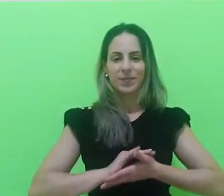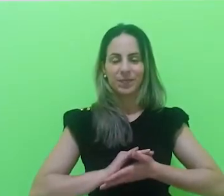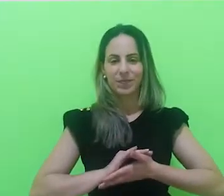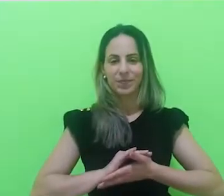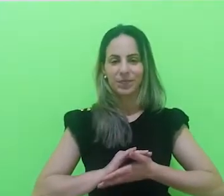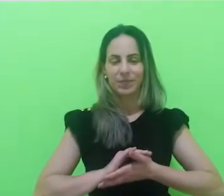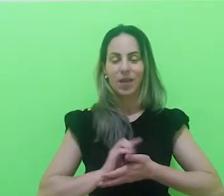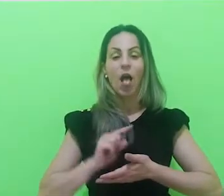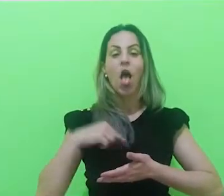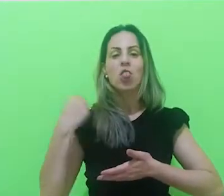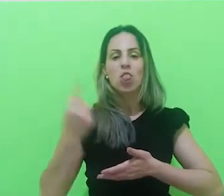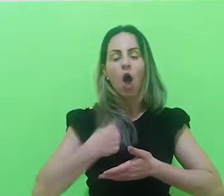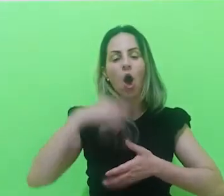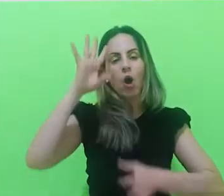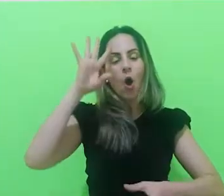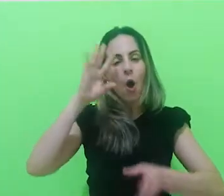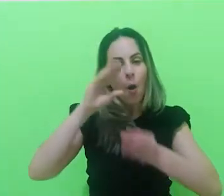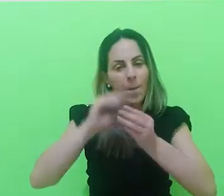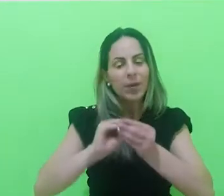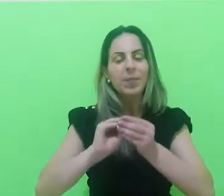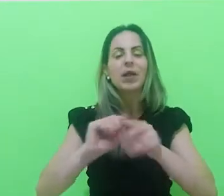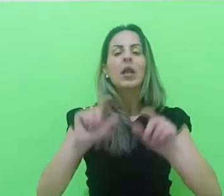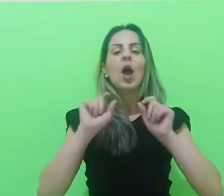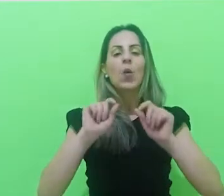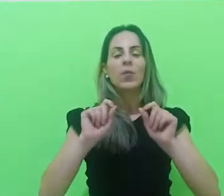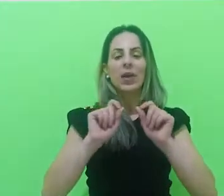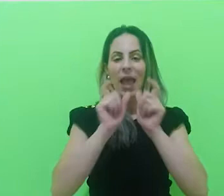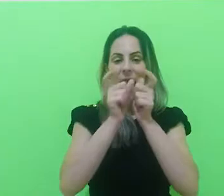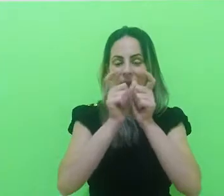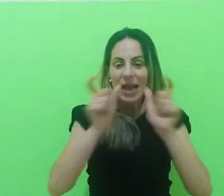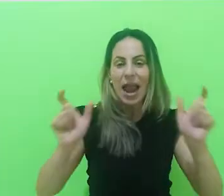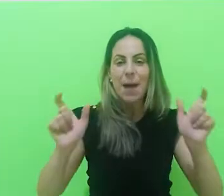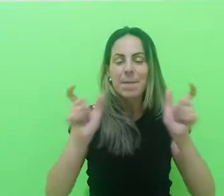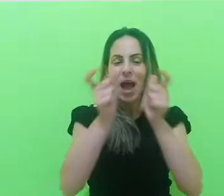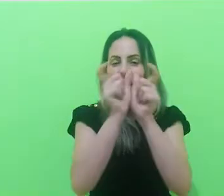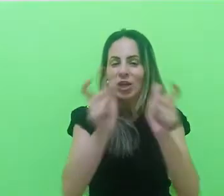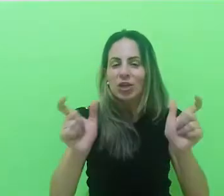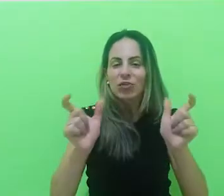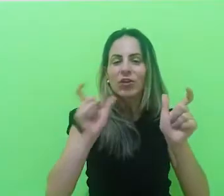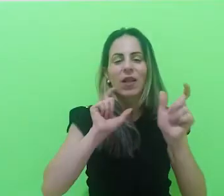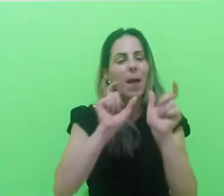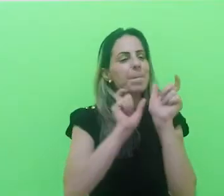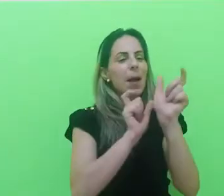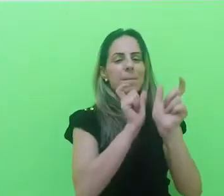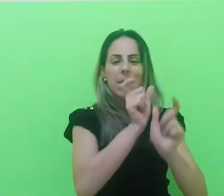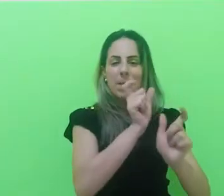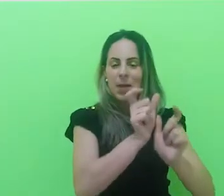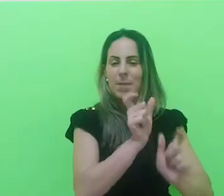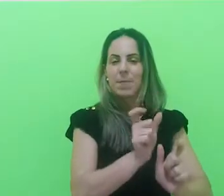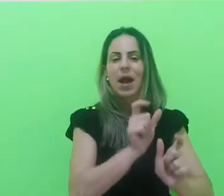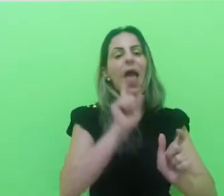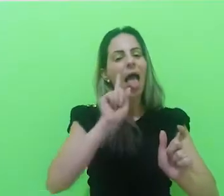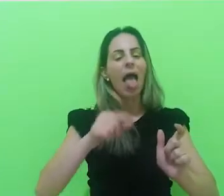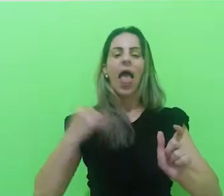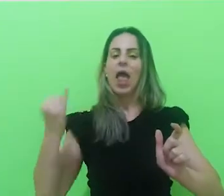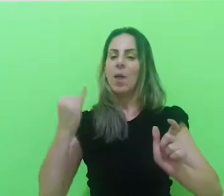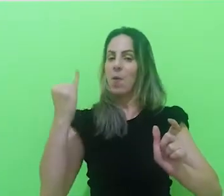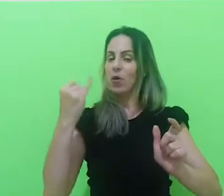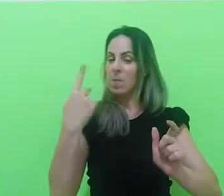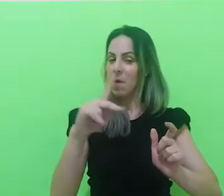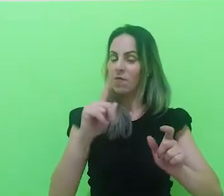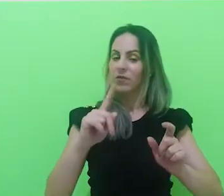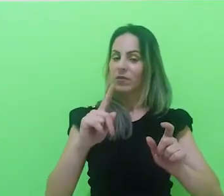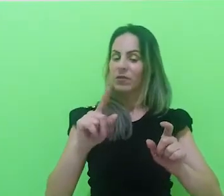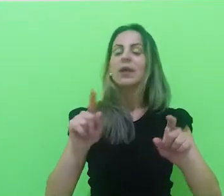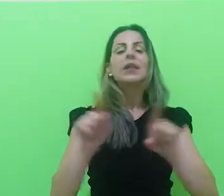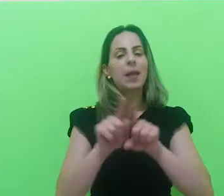Porque nós entendemos no Natural Learning que a gramática, a estrutura, toda essa nomenclatura, ela vai ser importante para você,